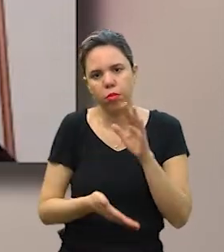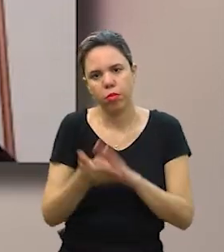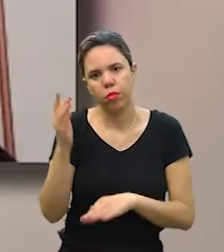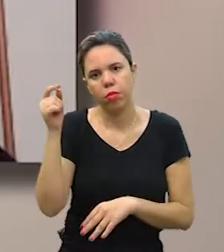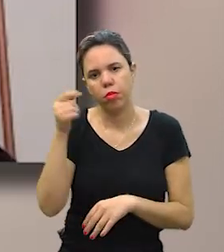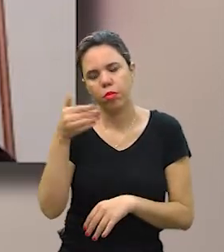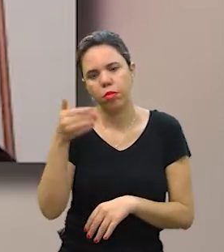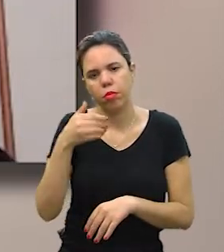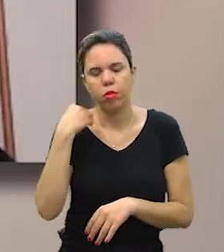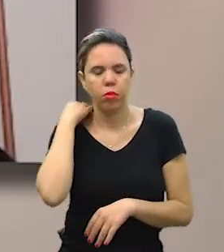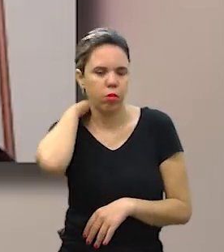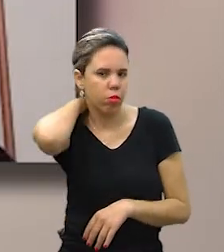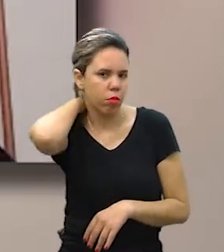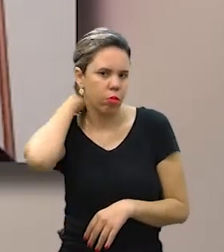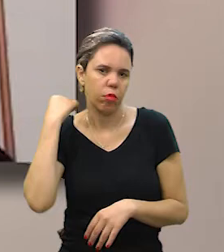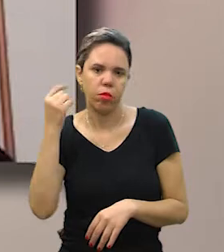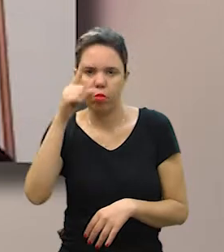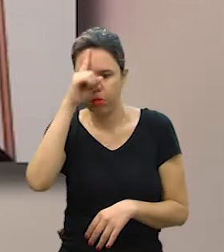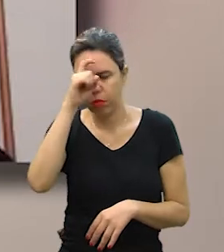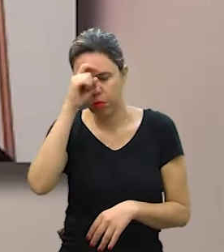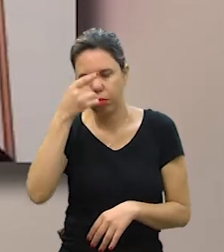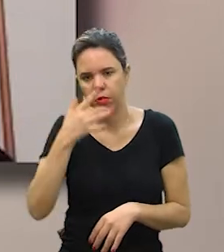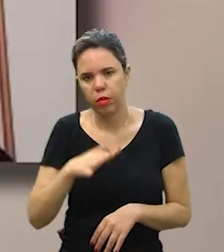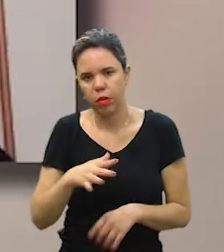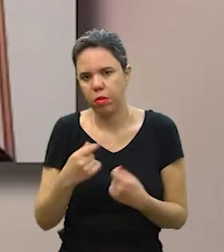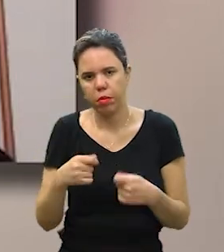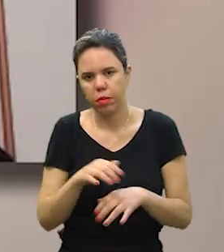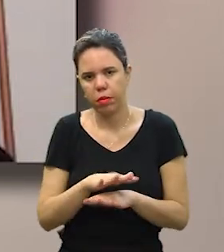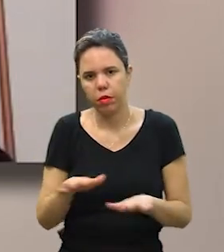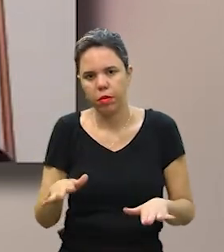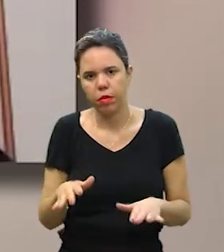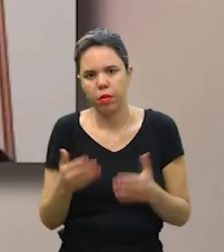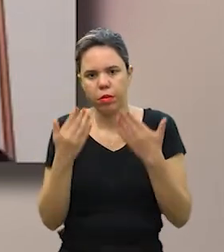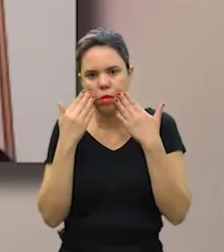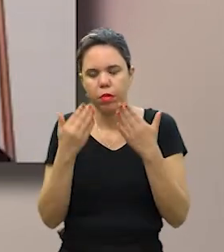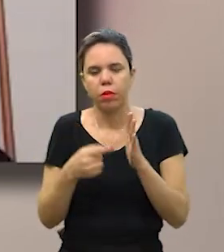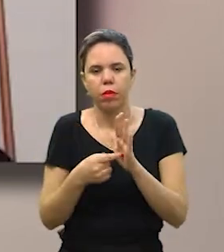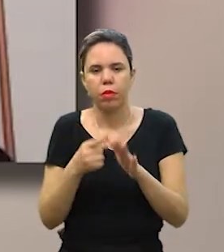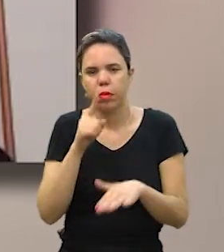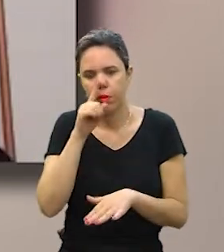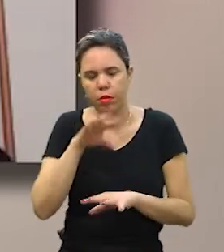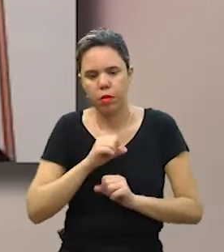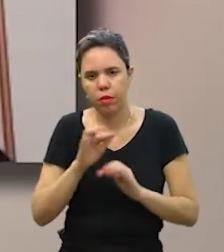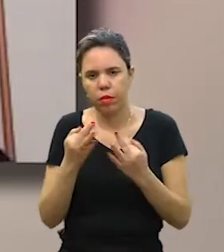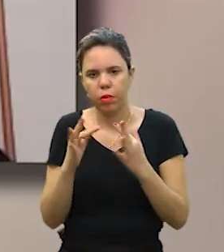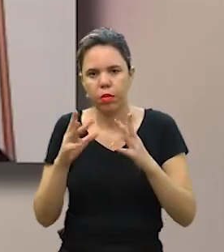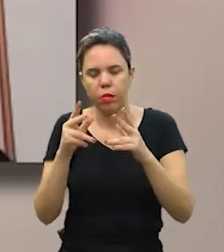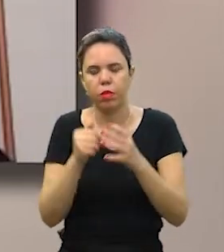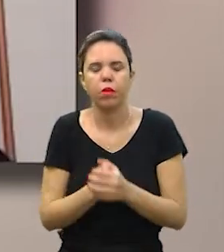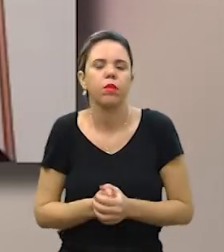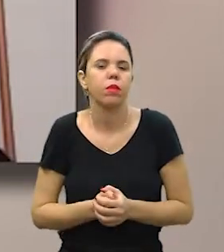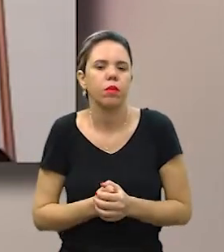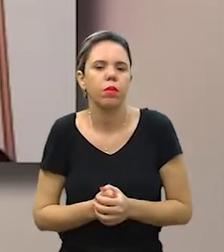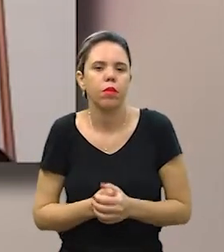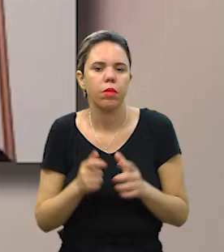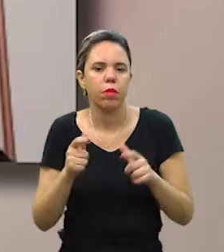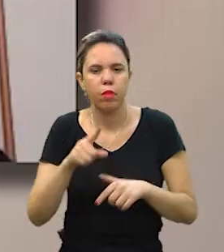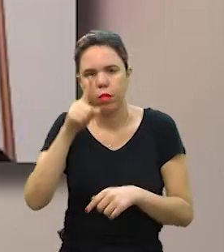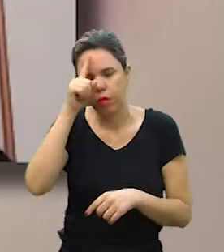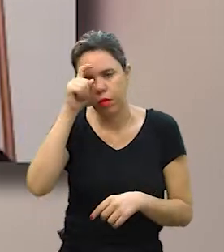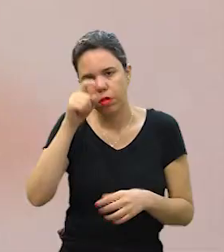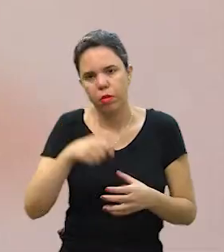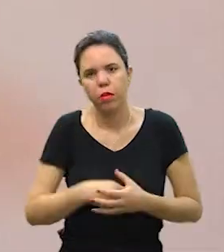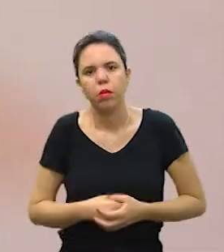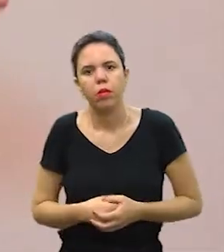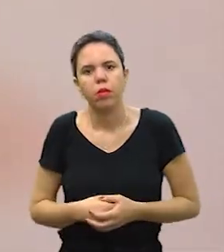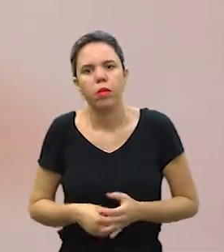idas a um pronto-socorro infantil sem necessidade de estar expondo não só a criança, como a família toda ao ambiente